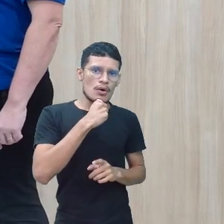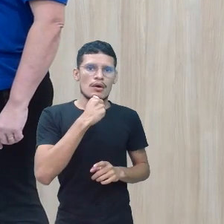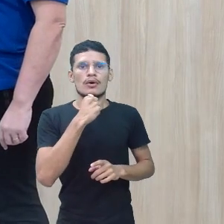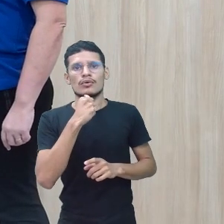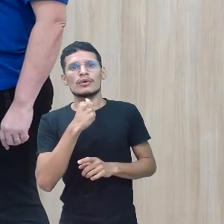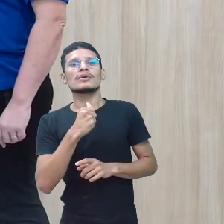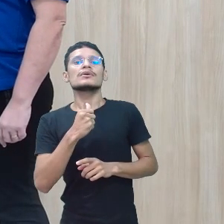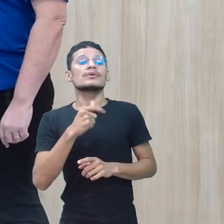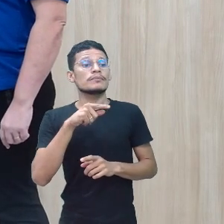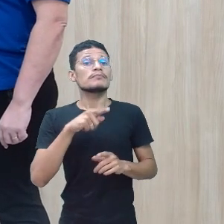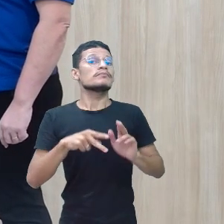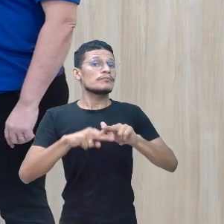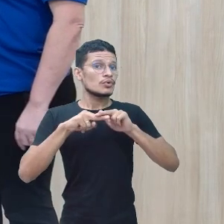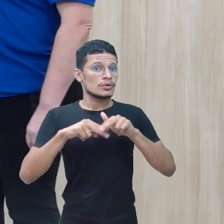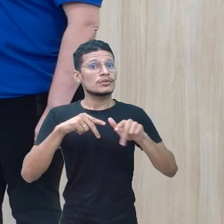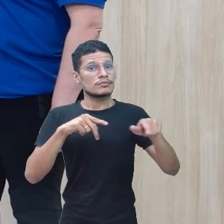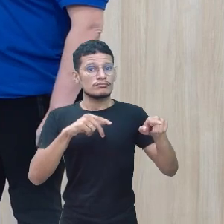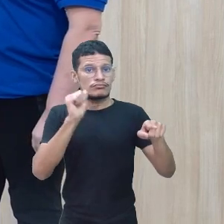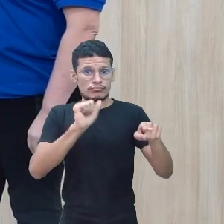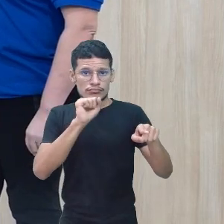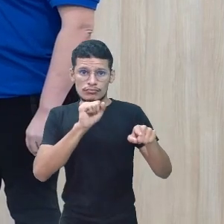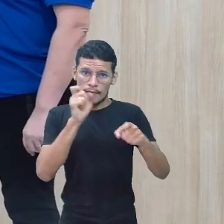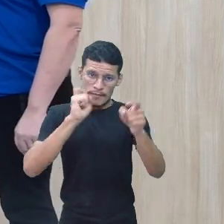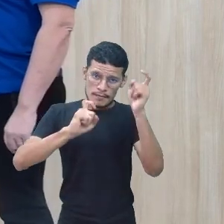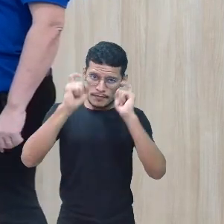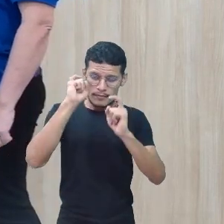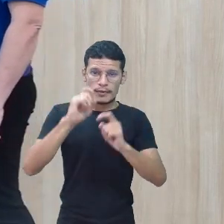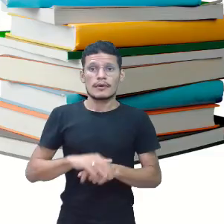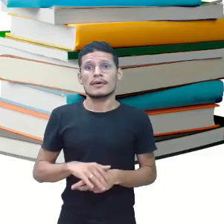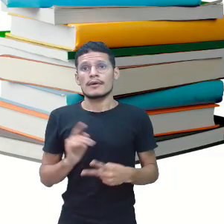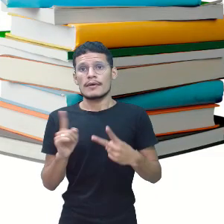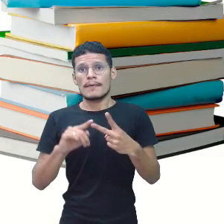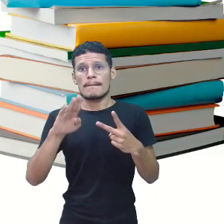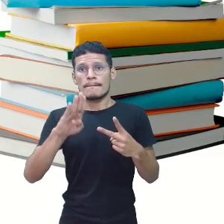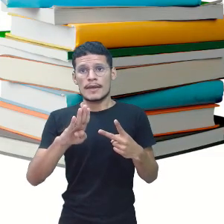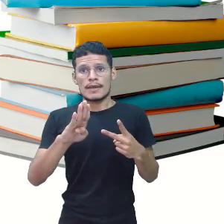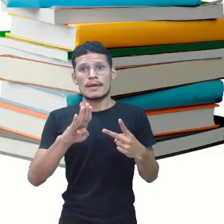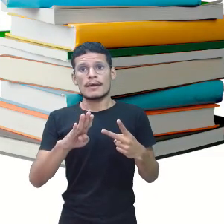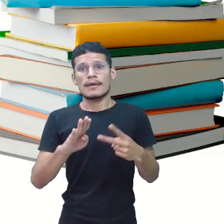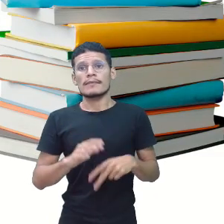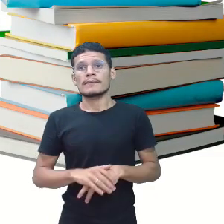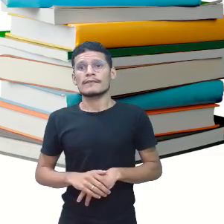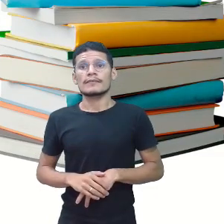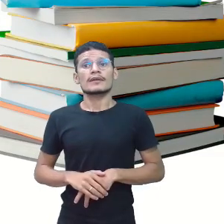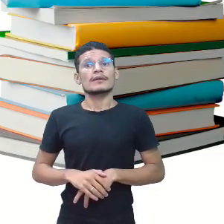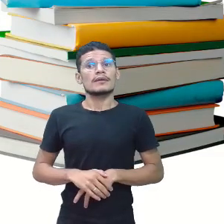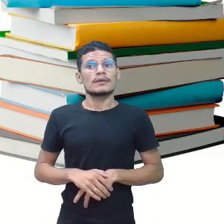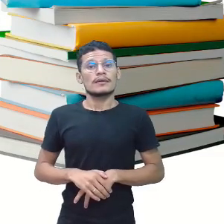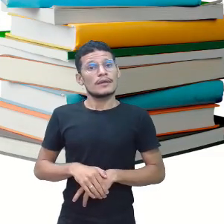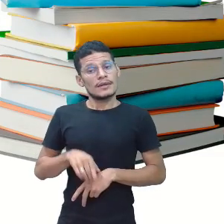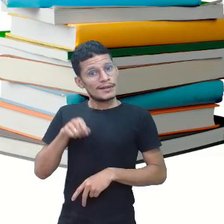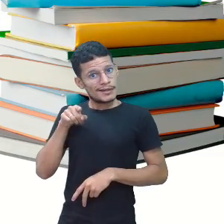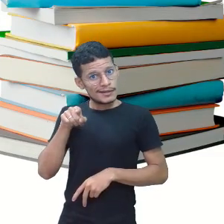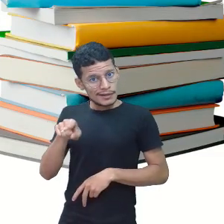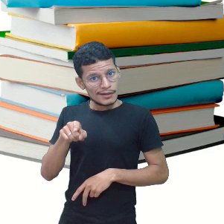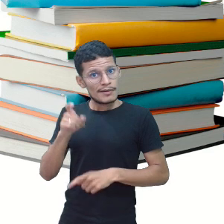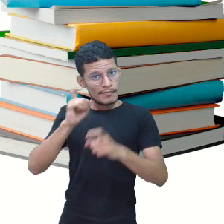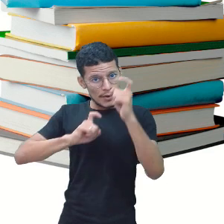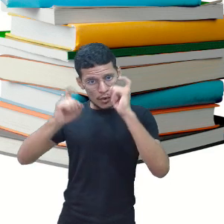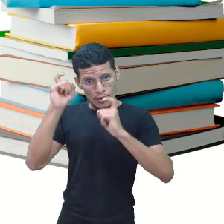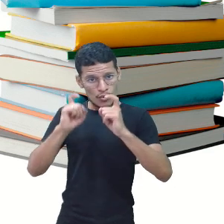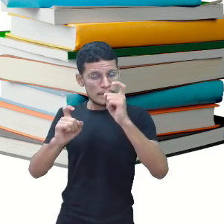demorando e isso preocupa a mãe. Na letra B nós temos isto preocupa a mãe. O filho